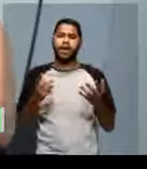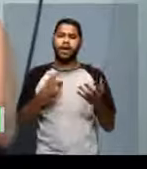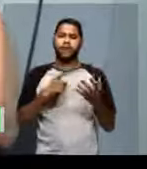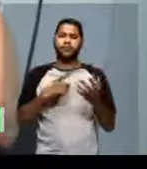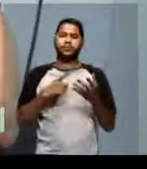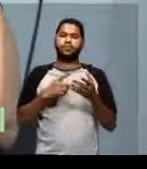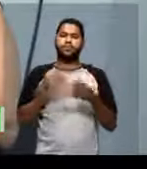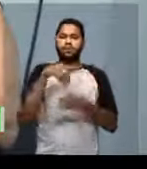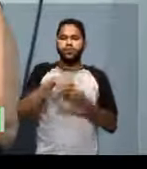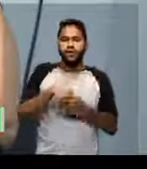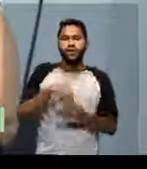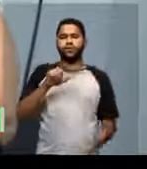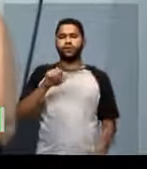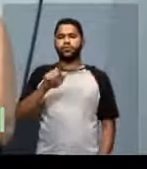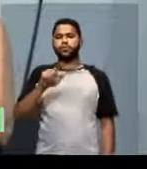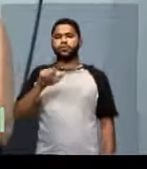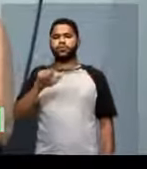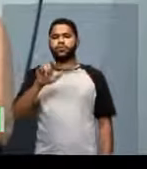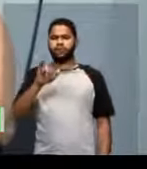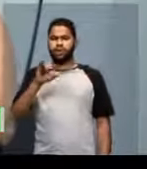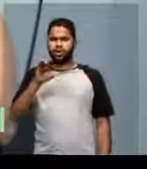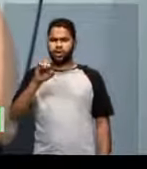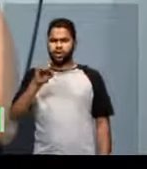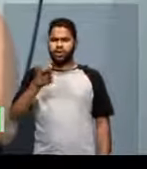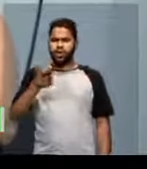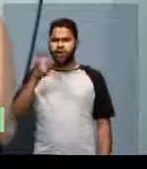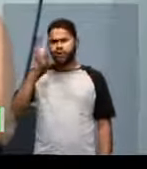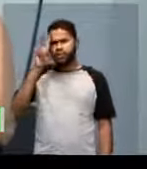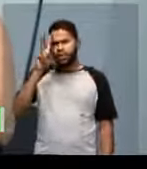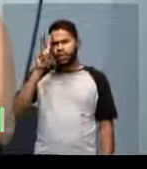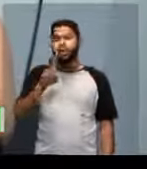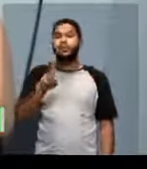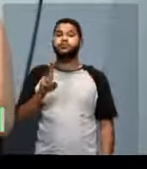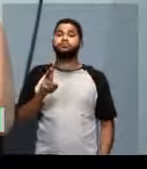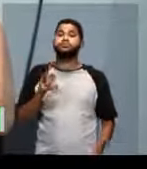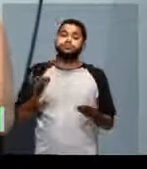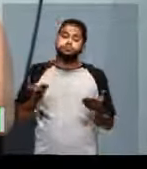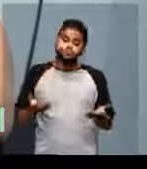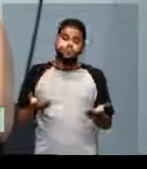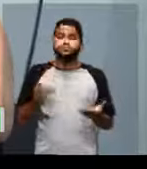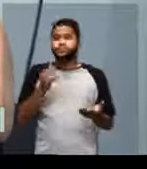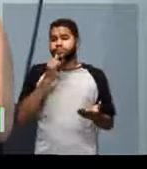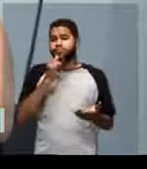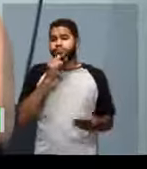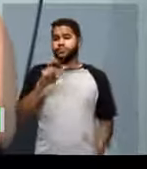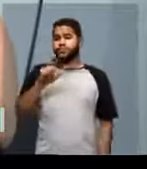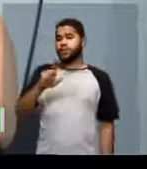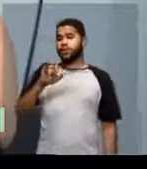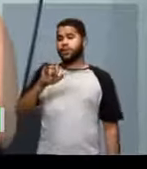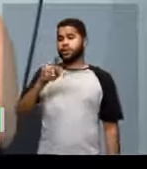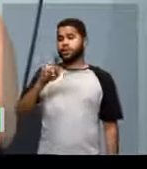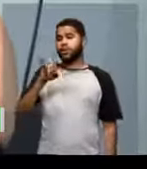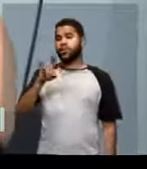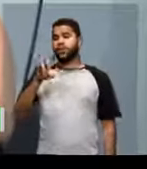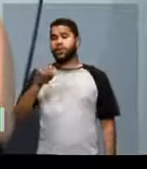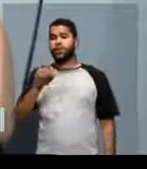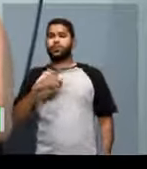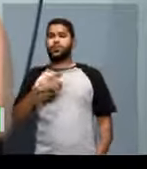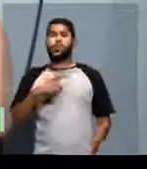a glicose, né? Lembram disso? Na célula que ela é menor, né? No caso aí dos lipídios vão entrar os ácidos